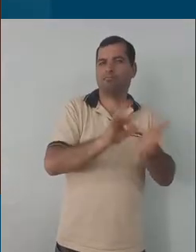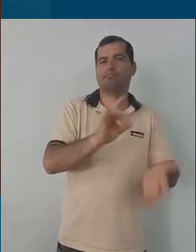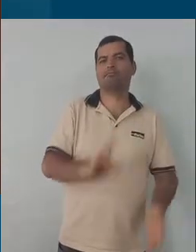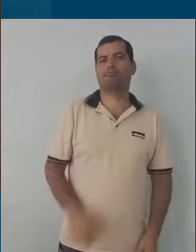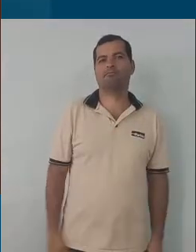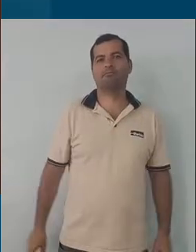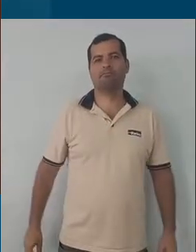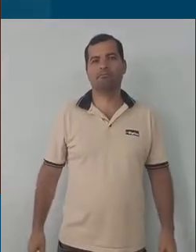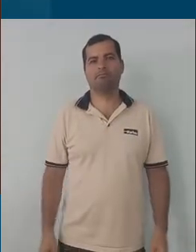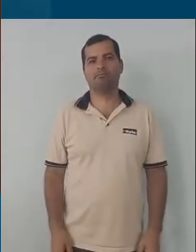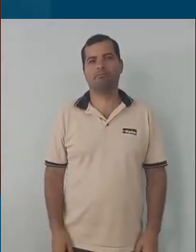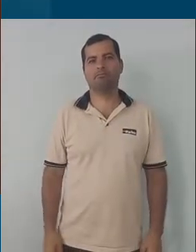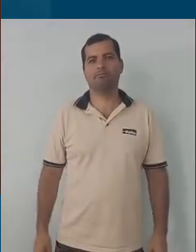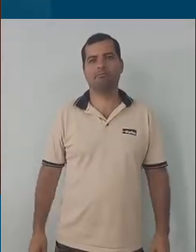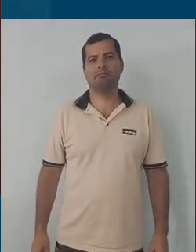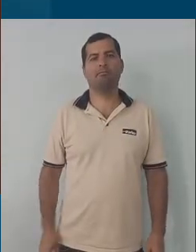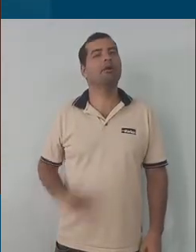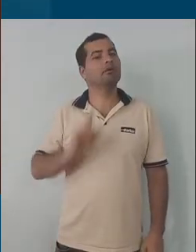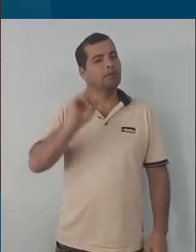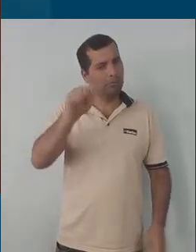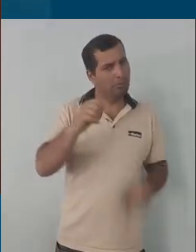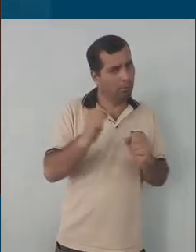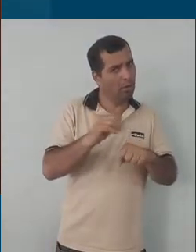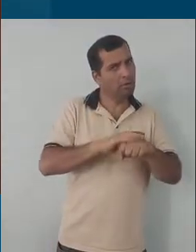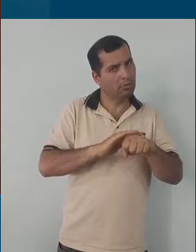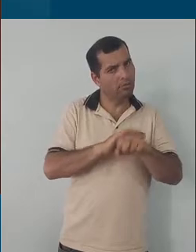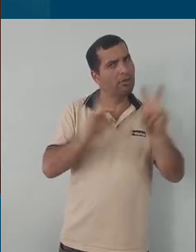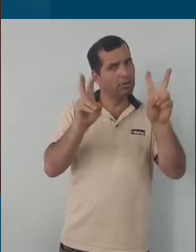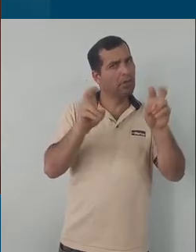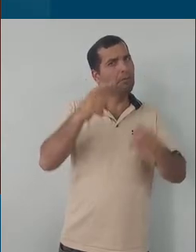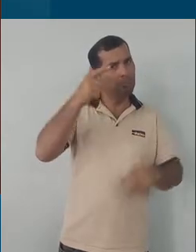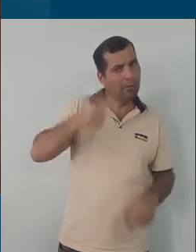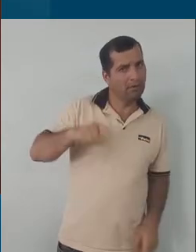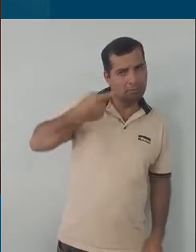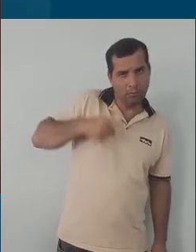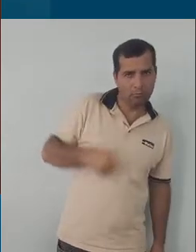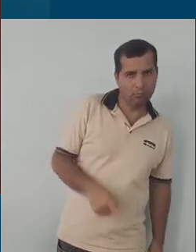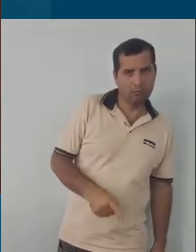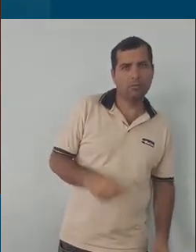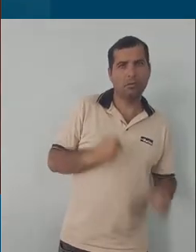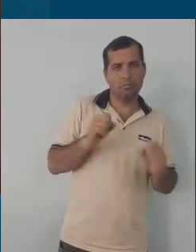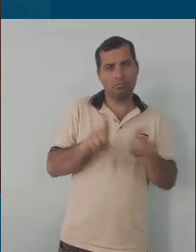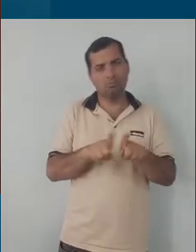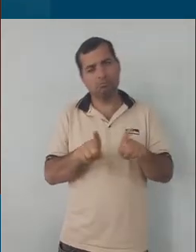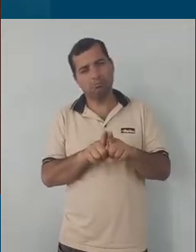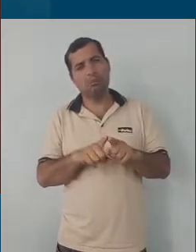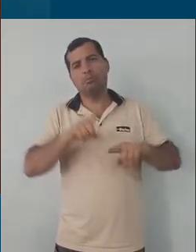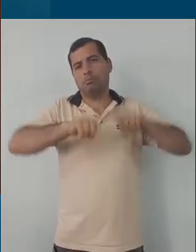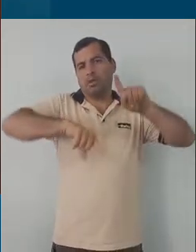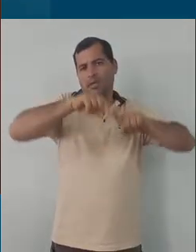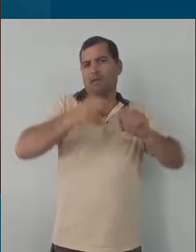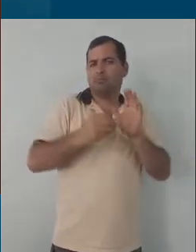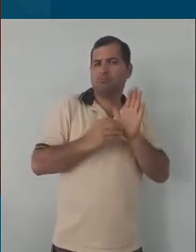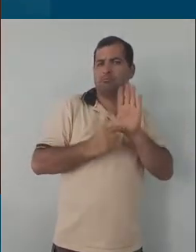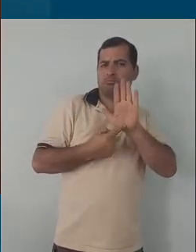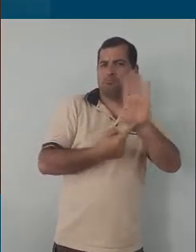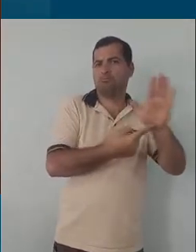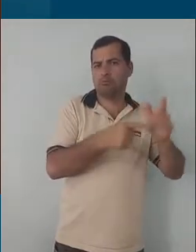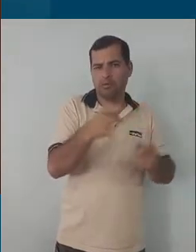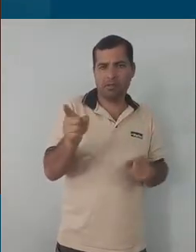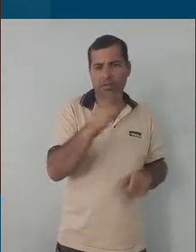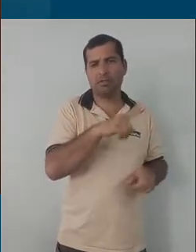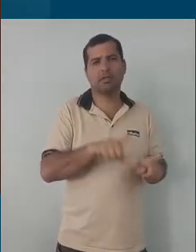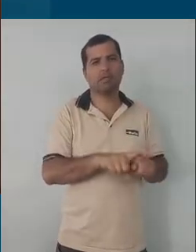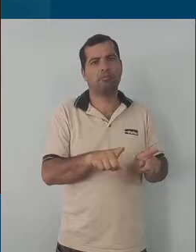A gente pode depois conversar um pouco mais sobre isso, eu posso disponibilizar alguns materiais, e assim que a gente traduzir